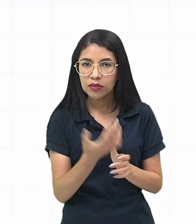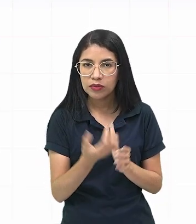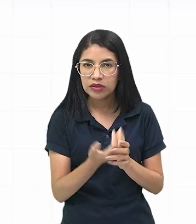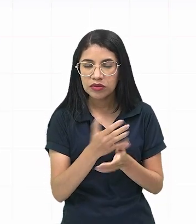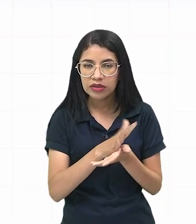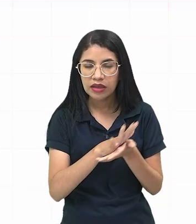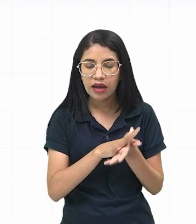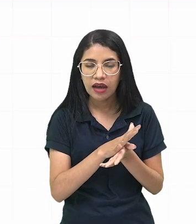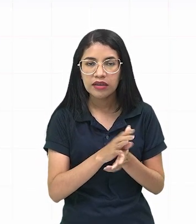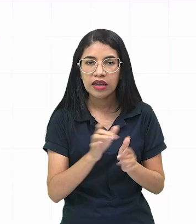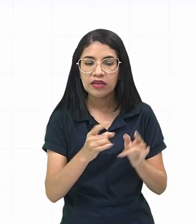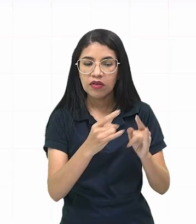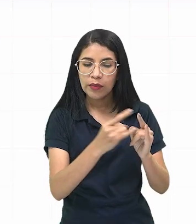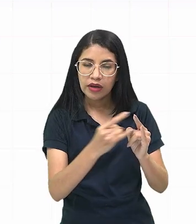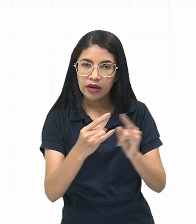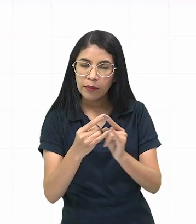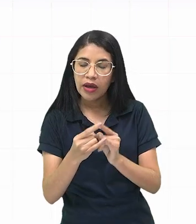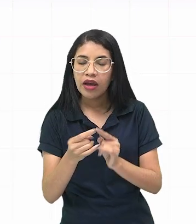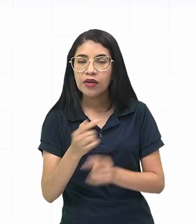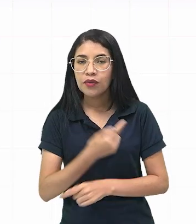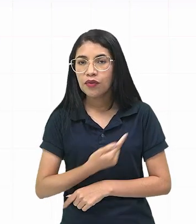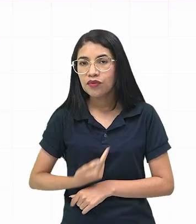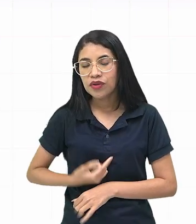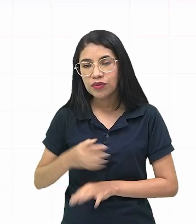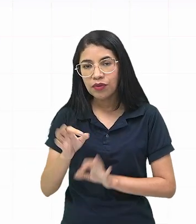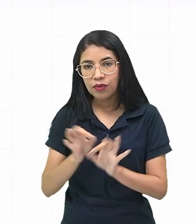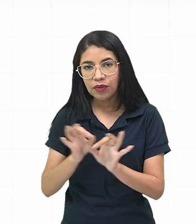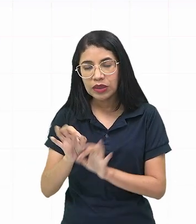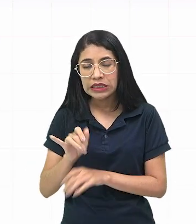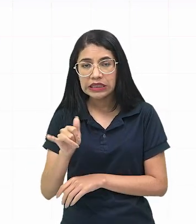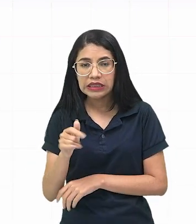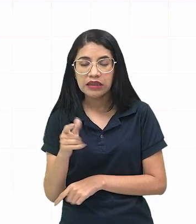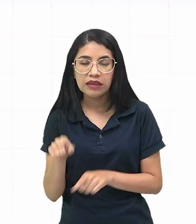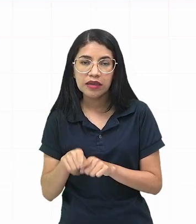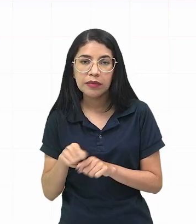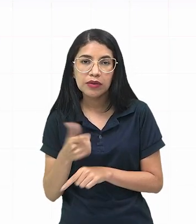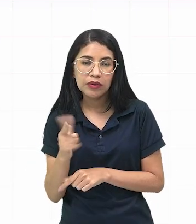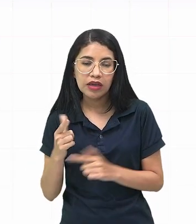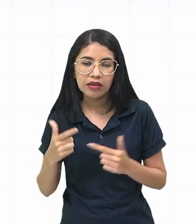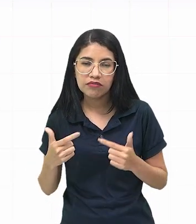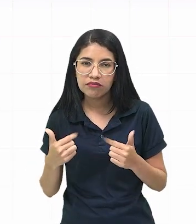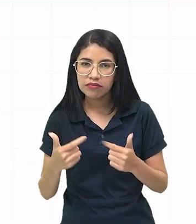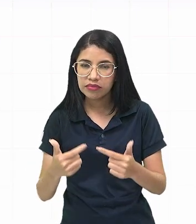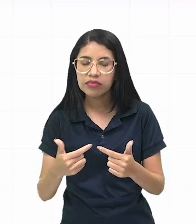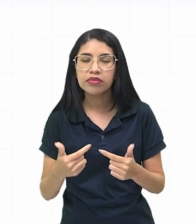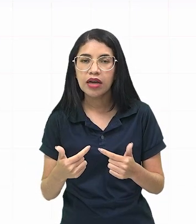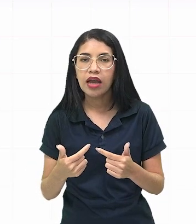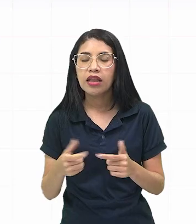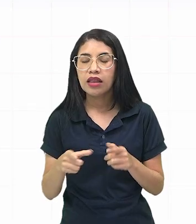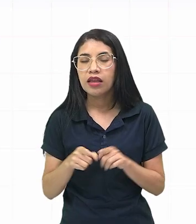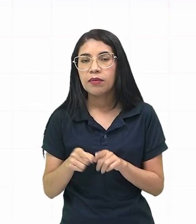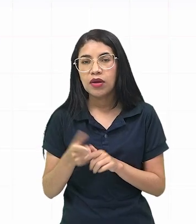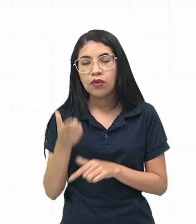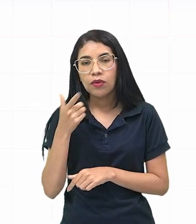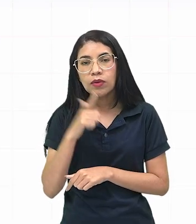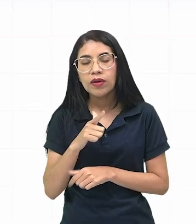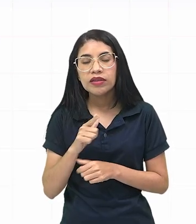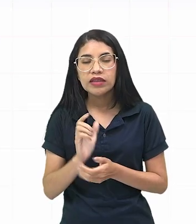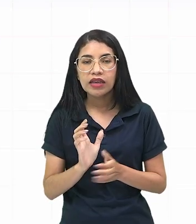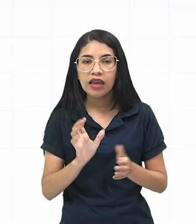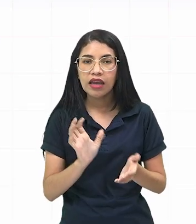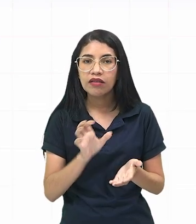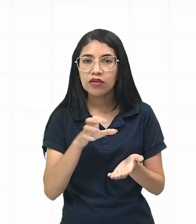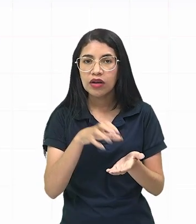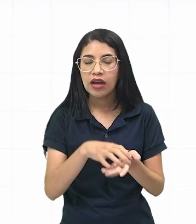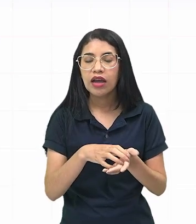aí os governos conseguem organizar quando não ocorre, né, conflitos armados, consegue assentar essas pessoas,